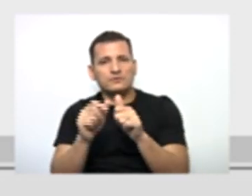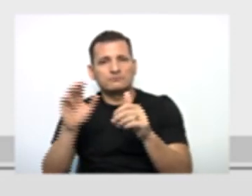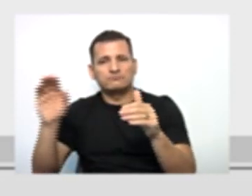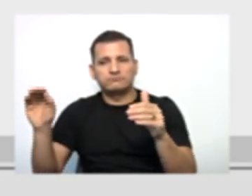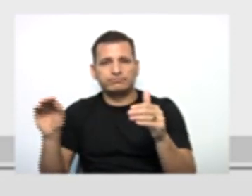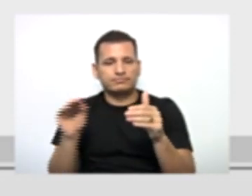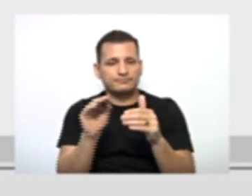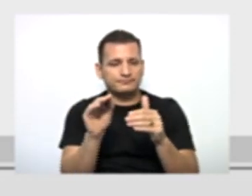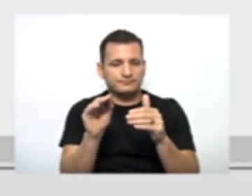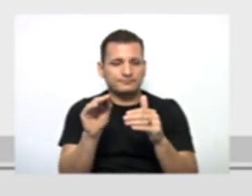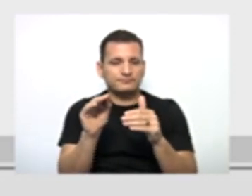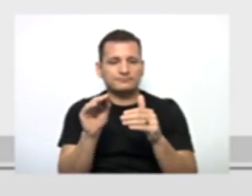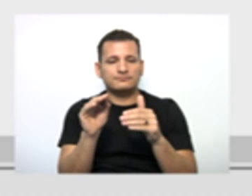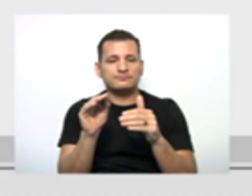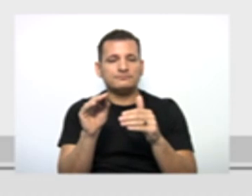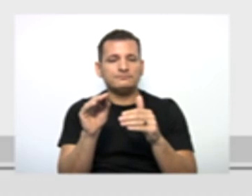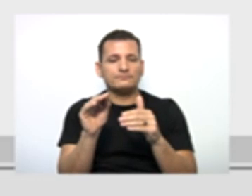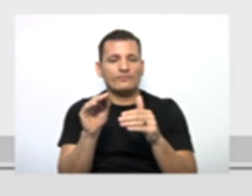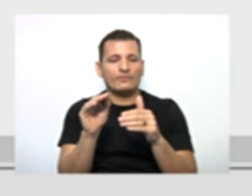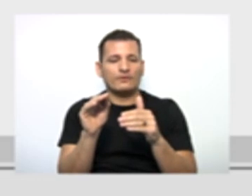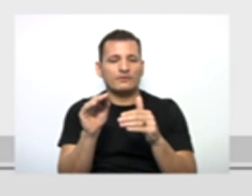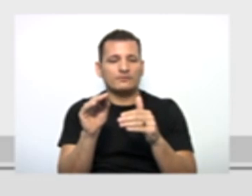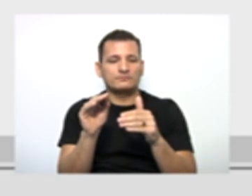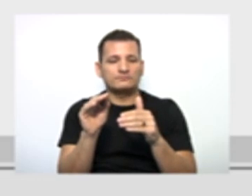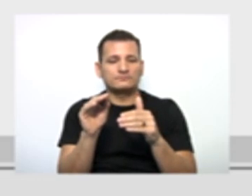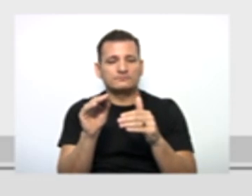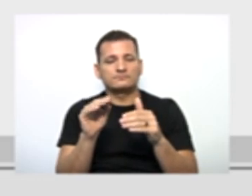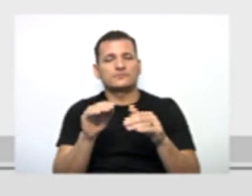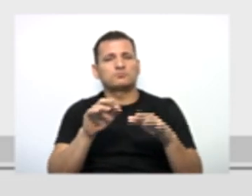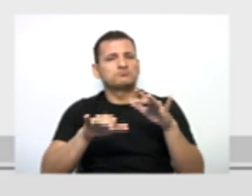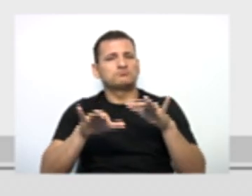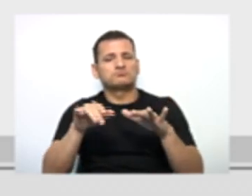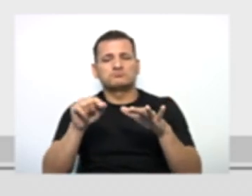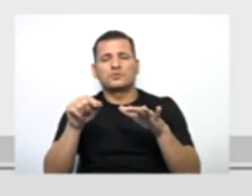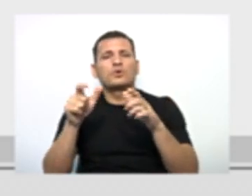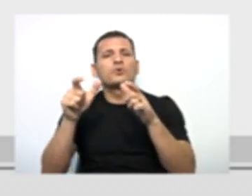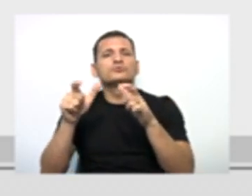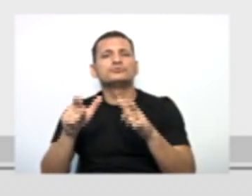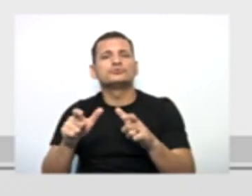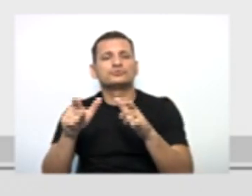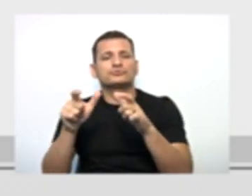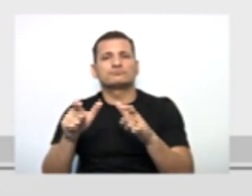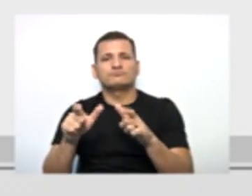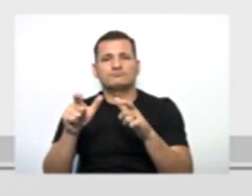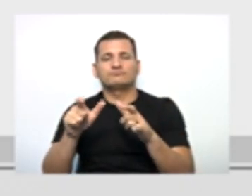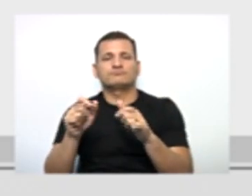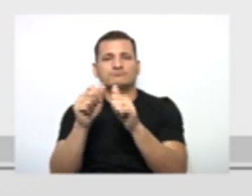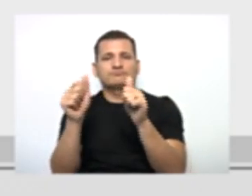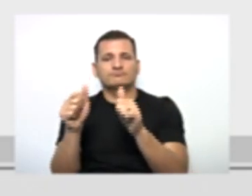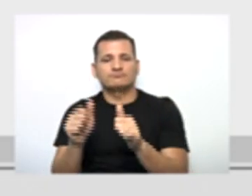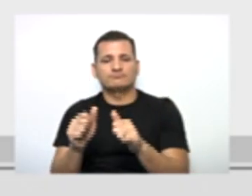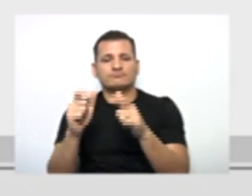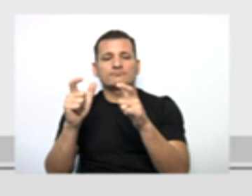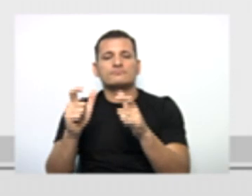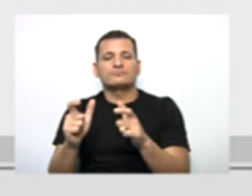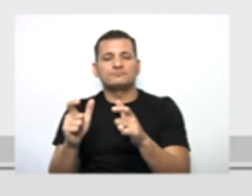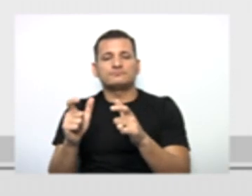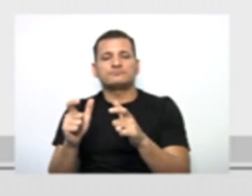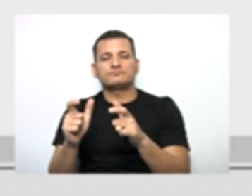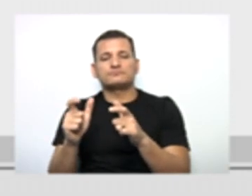Search, vai procurar, eu vou digitar o local onde está a minha